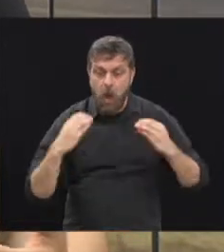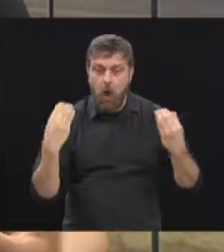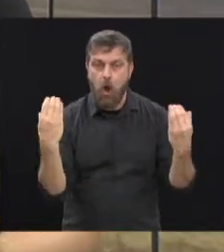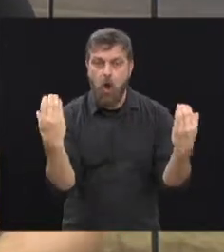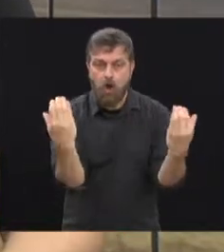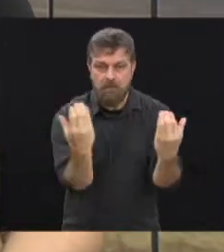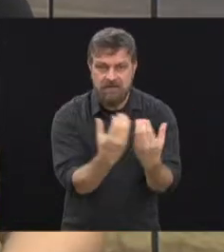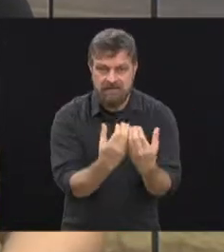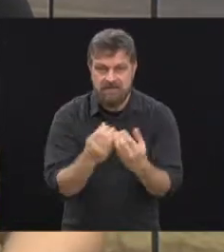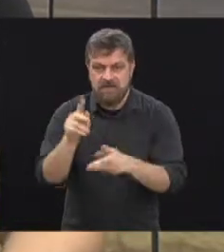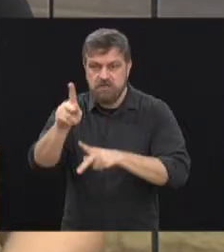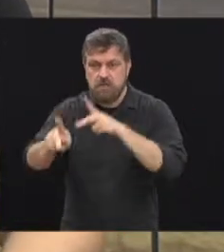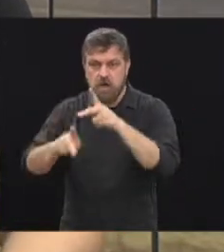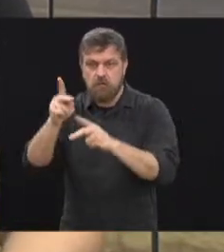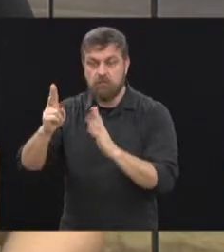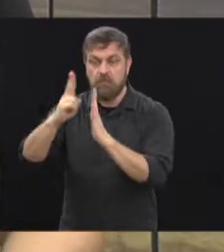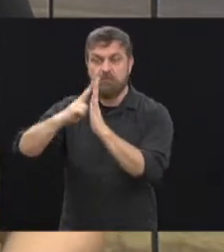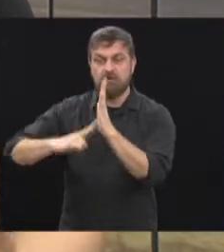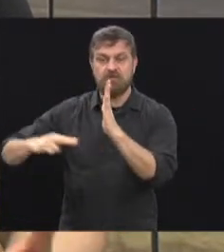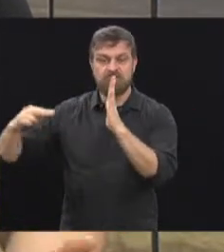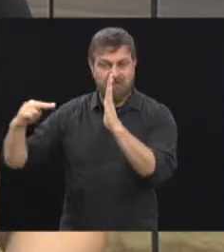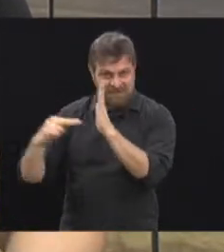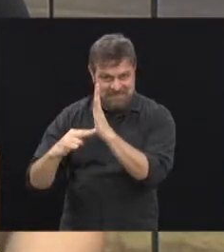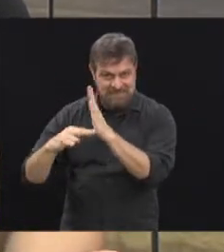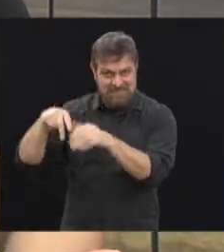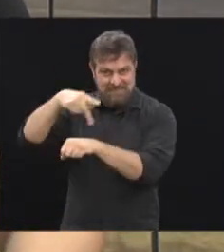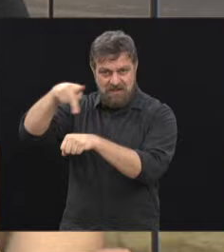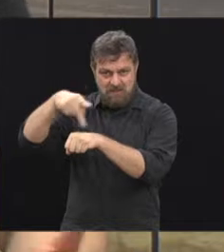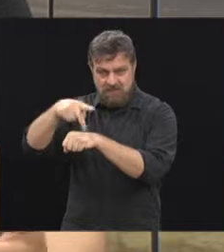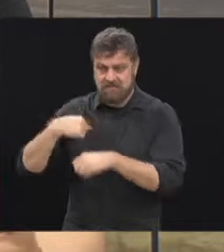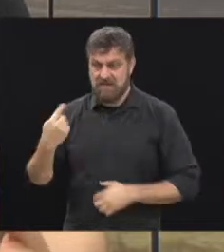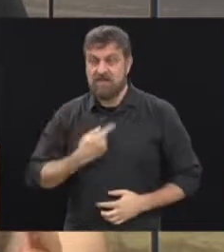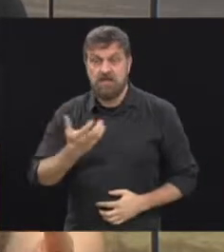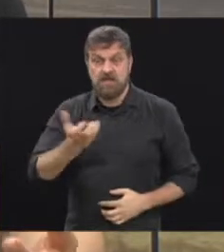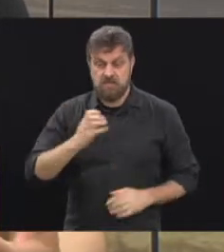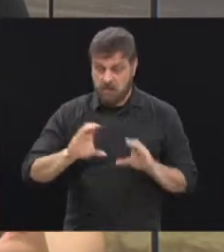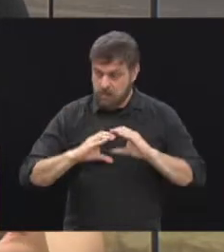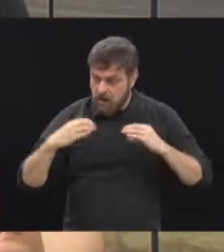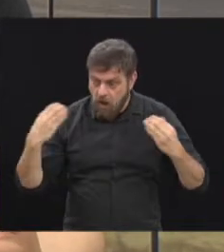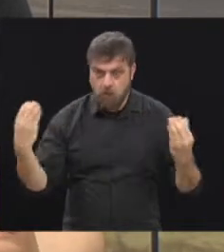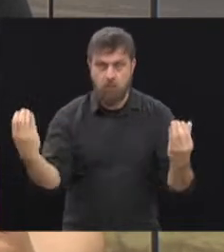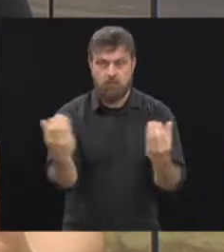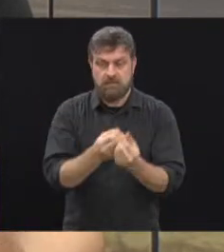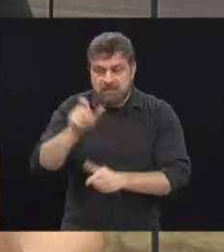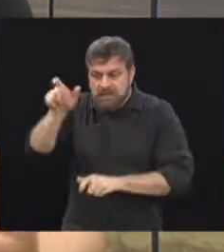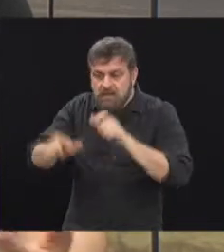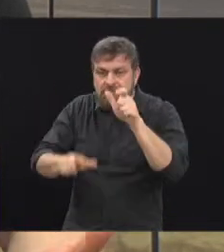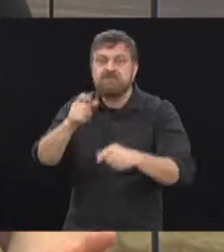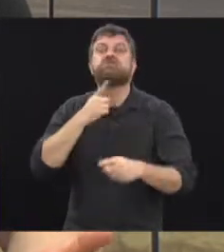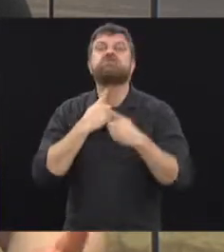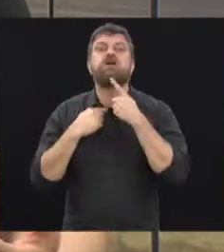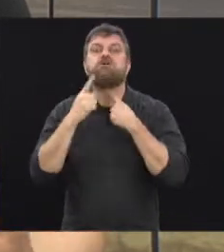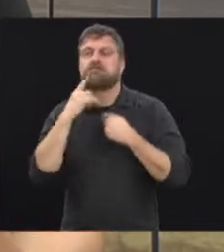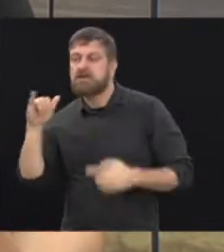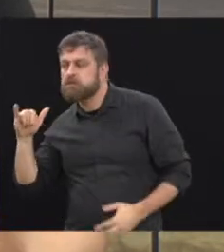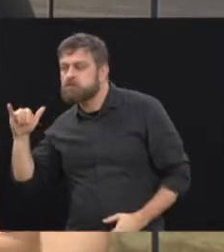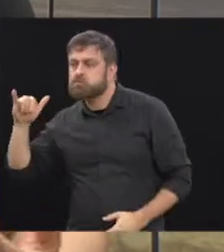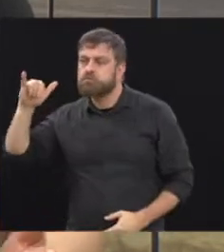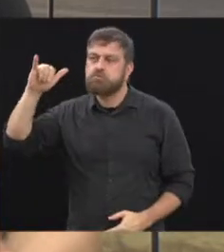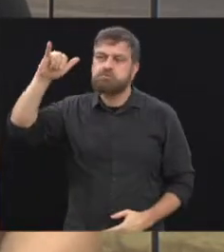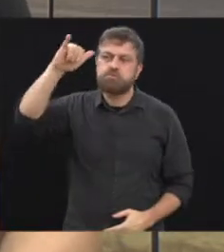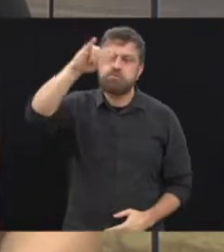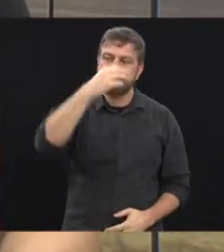Maori são os povos nativos da Nova Zelândia. E é o que a gente quer, né? A gente quer criar essa comunidade de pessoas que quer viajar diferente